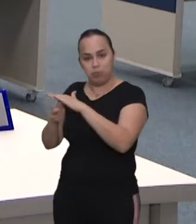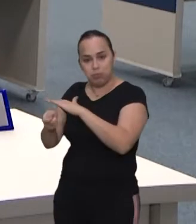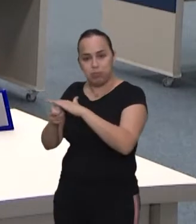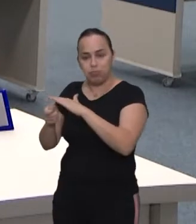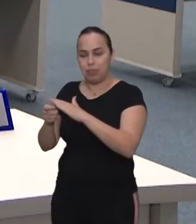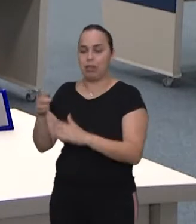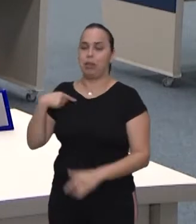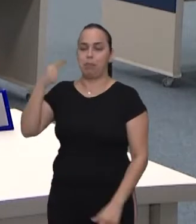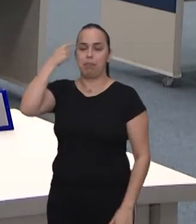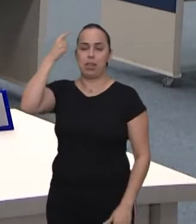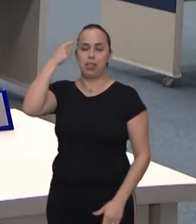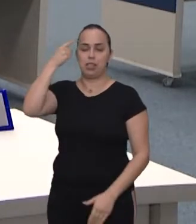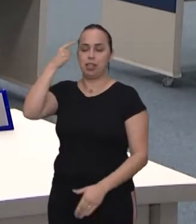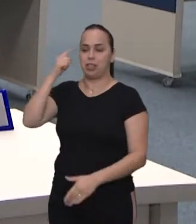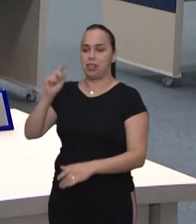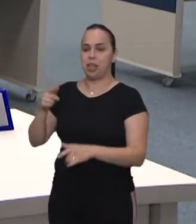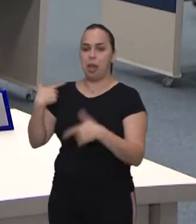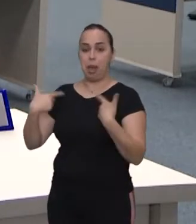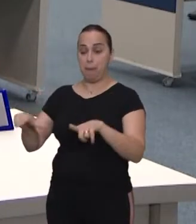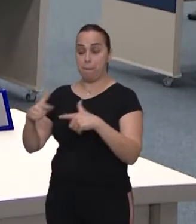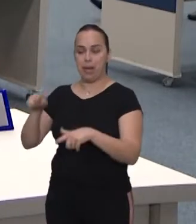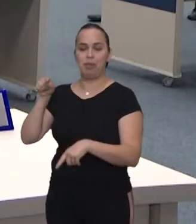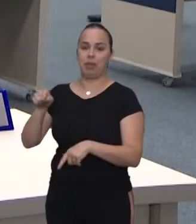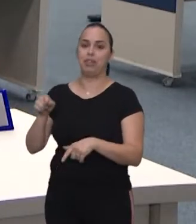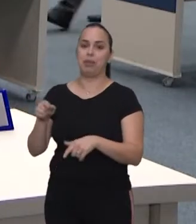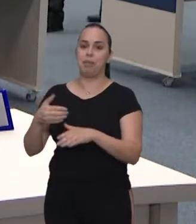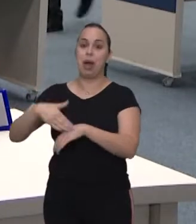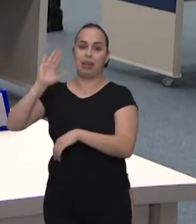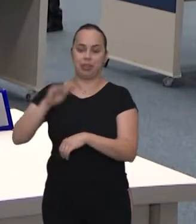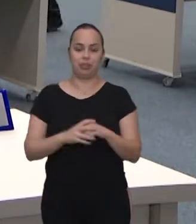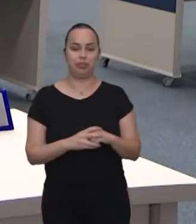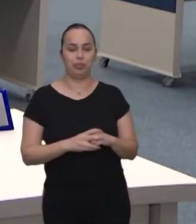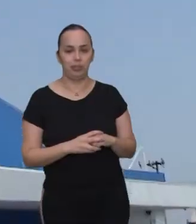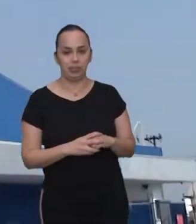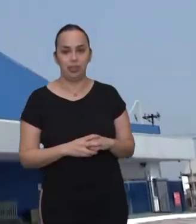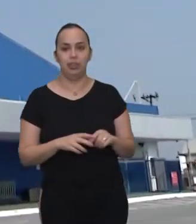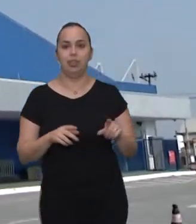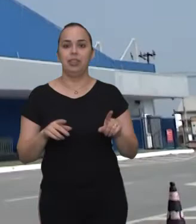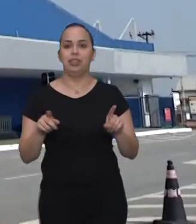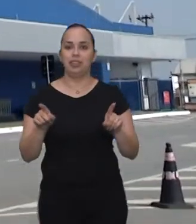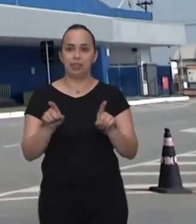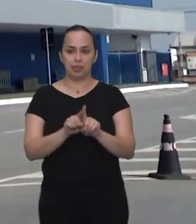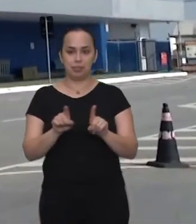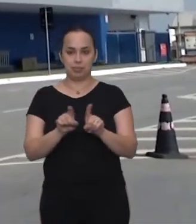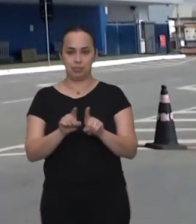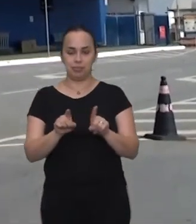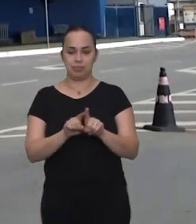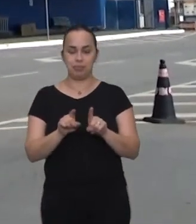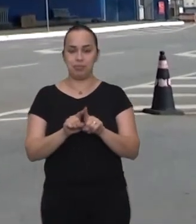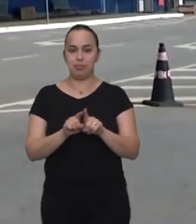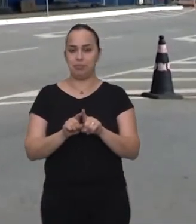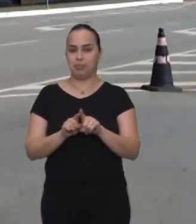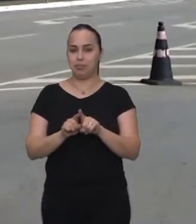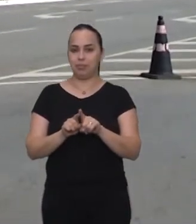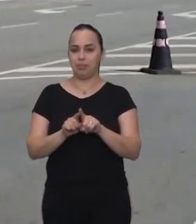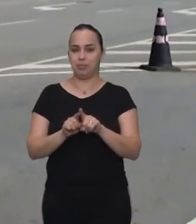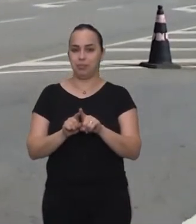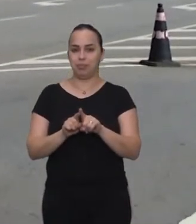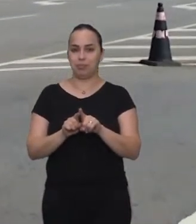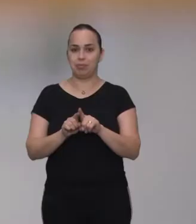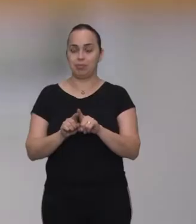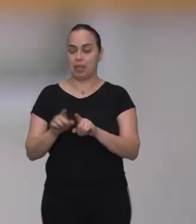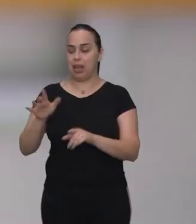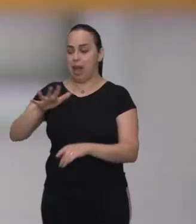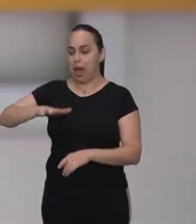que enfim a gente possa ter mais investimento geração de emprego e renda no aeroporto de nossa cidade para ele as concessões de determinadas empresas e